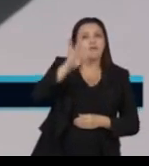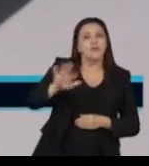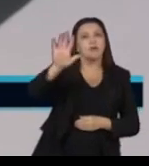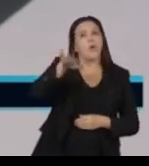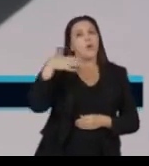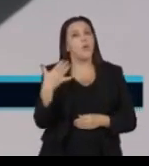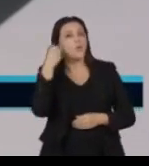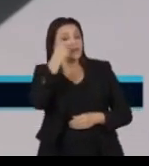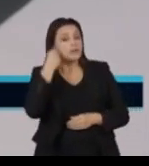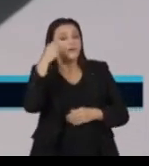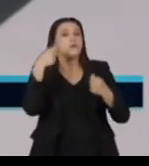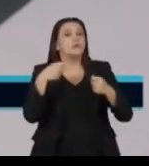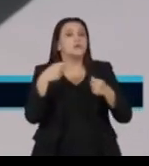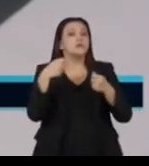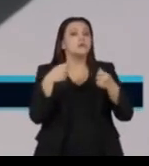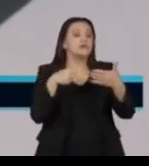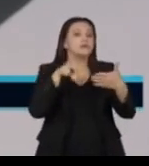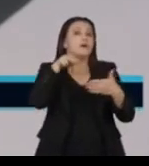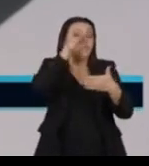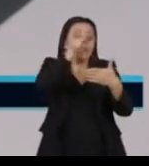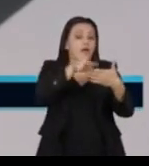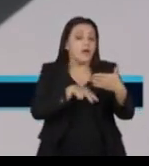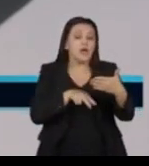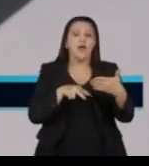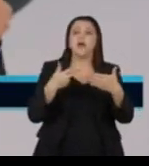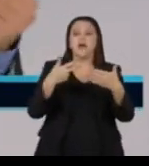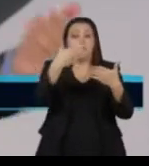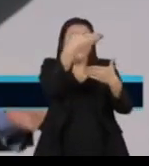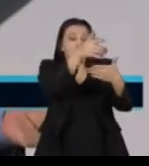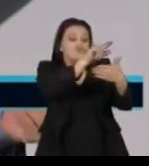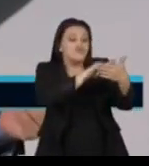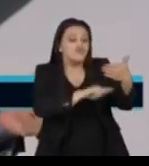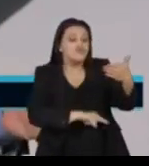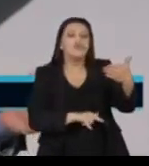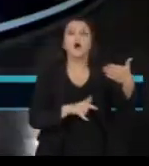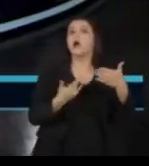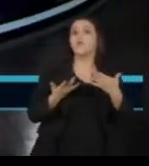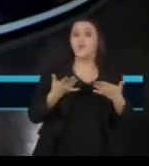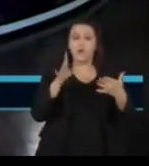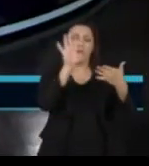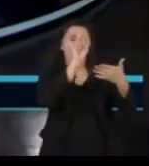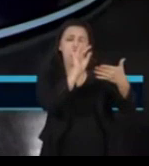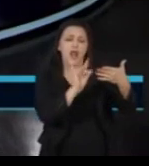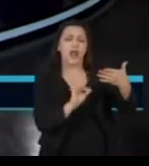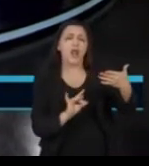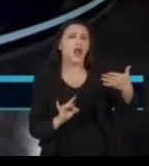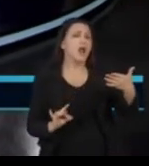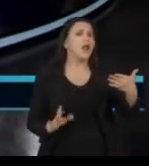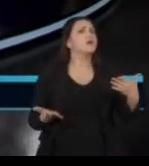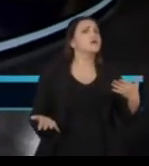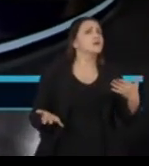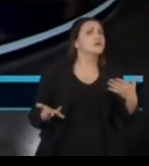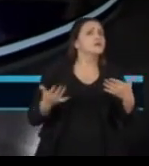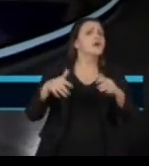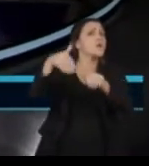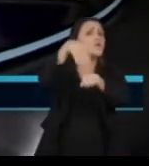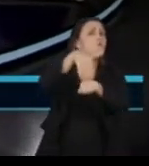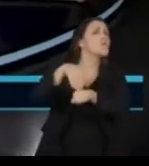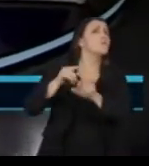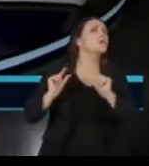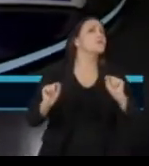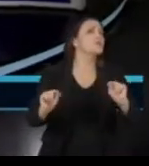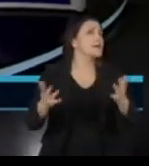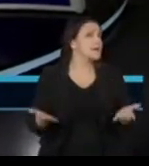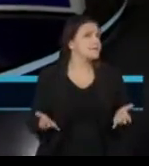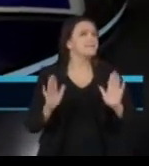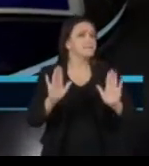cuidado a ficha corrida dessas pessoas, ou o que eles são acusados. É claro que tem muita acusação ilegal. Só que vamos